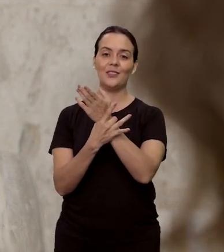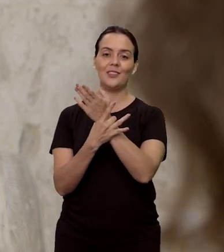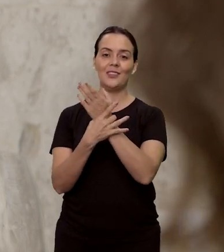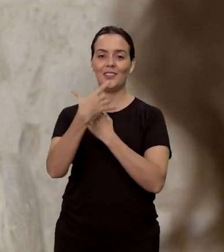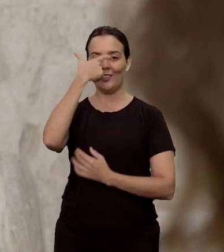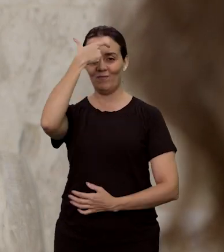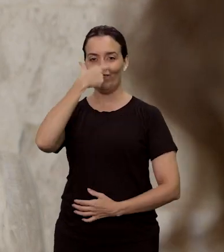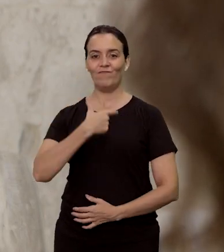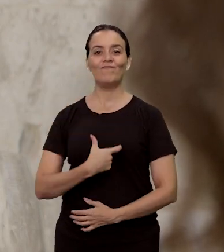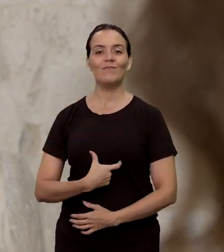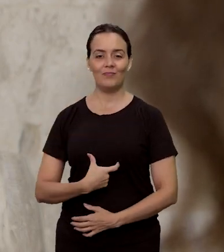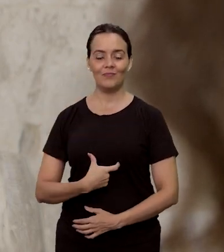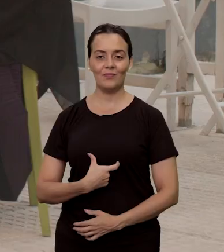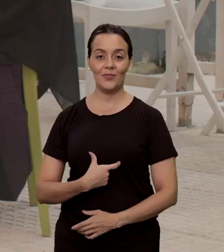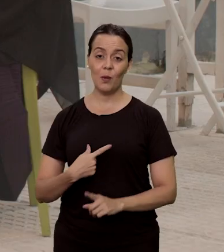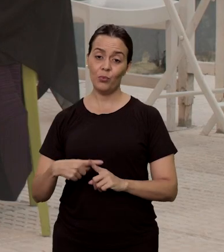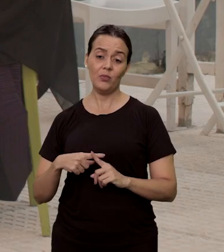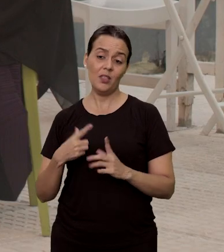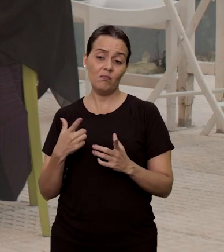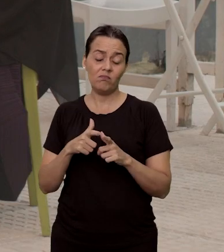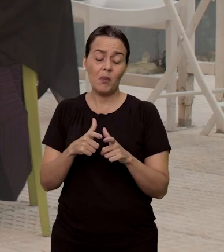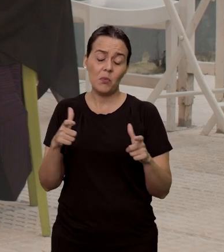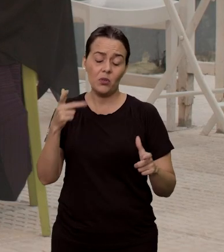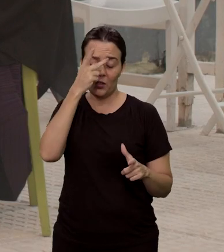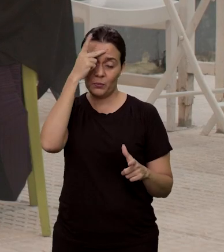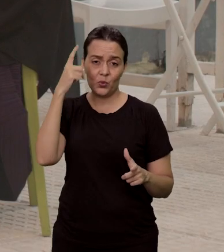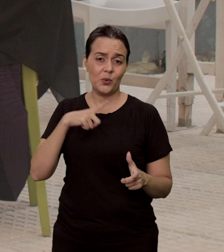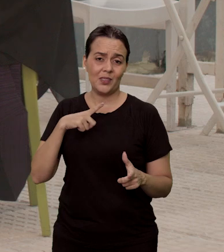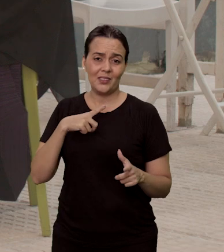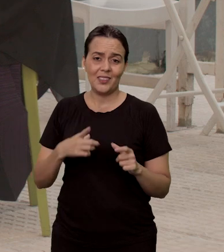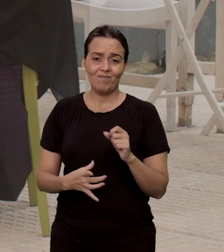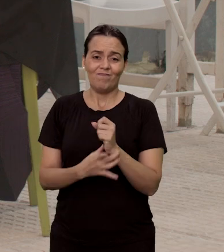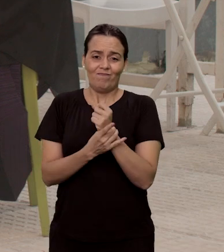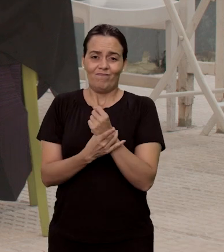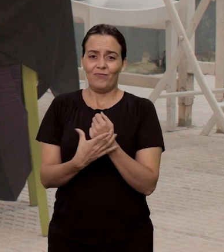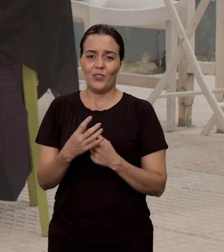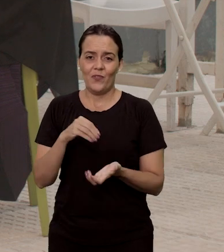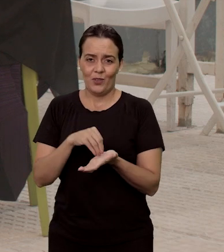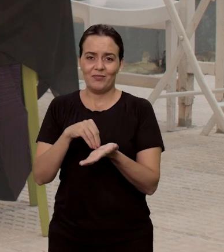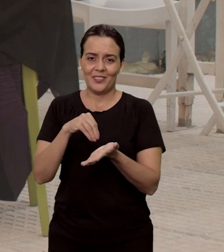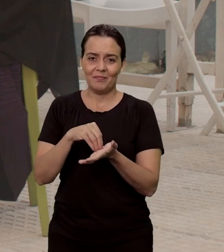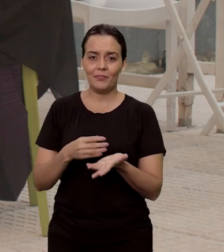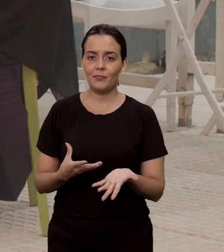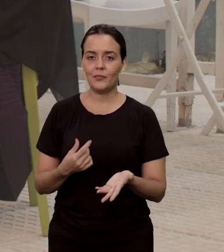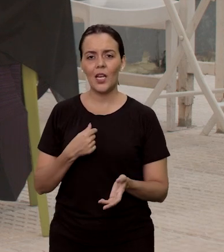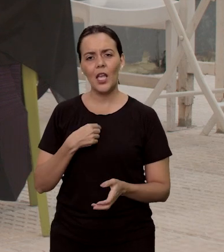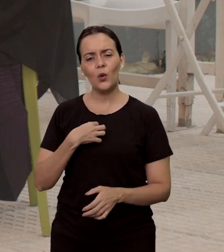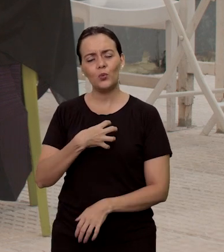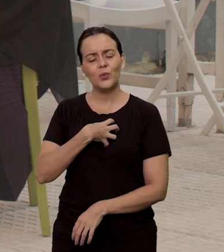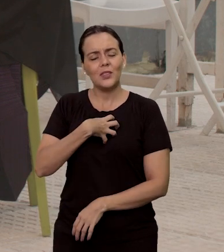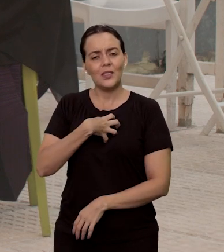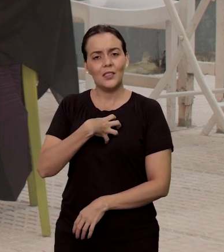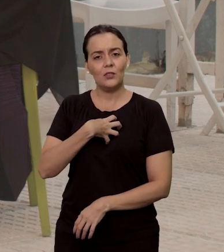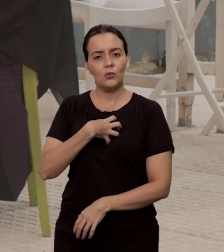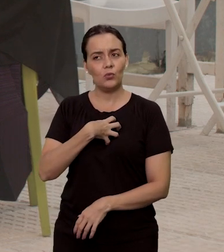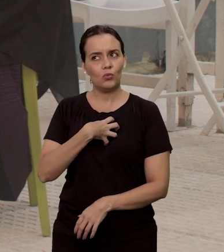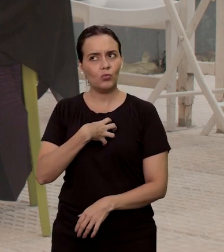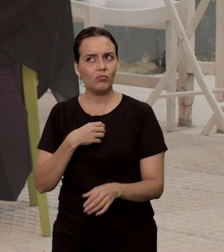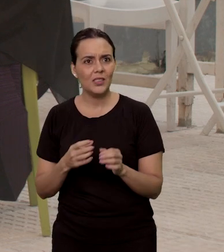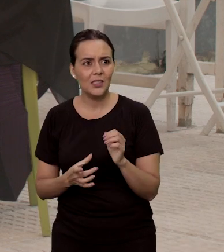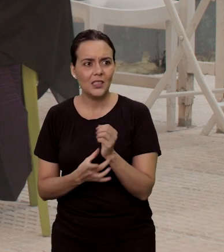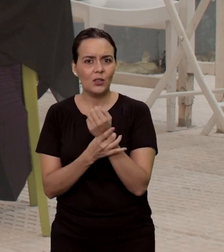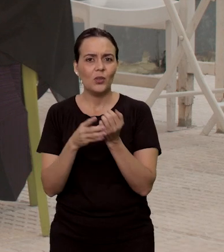de alguma forma, vivemos, né? E eu tenho a sensação sempre que a insegurança existencial